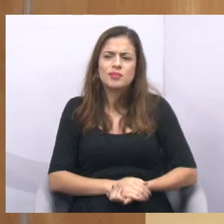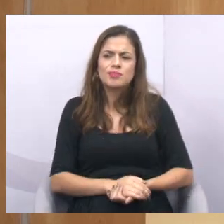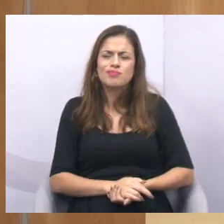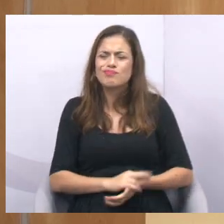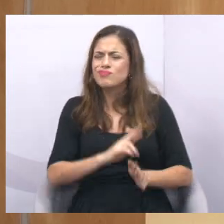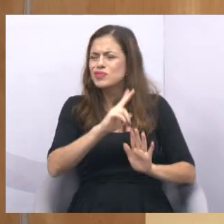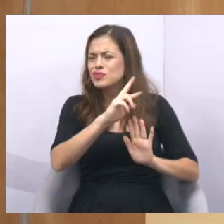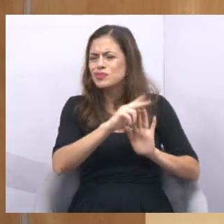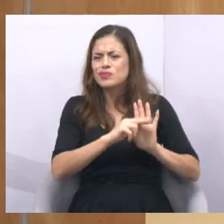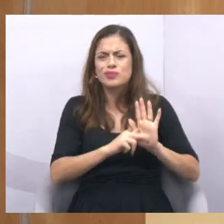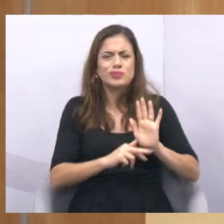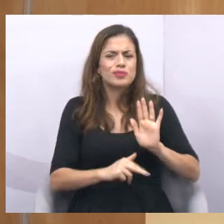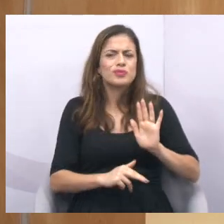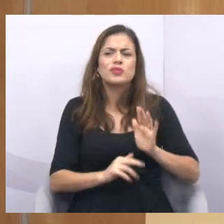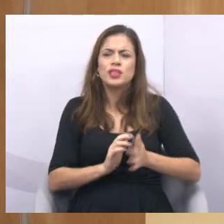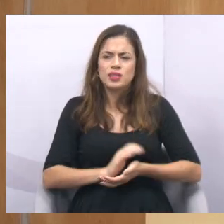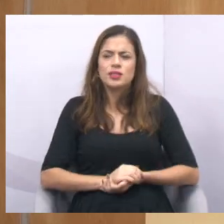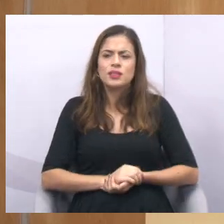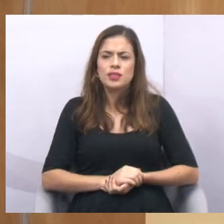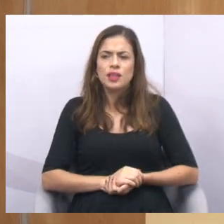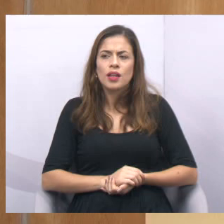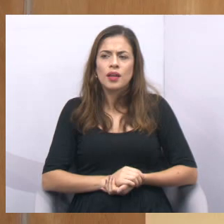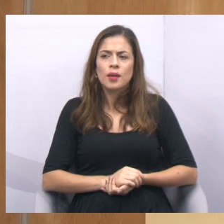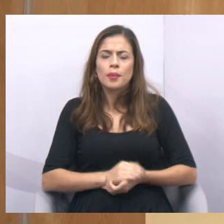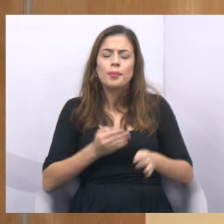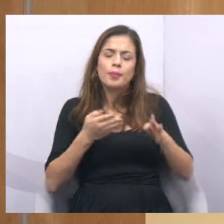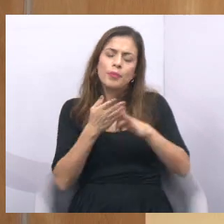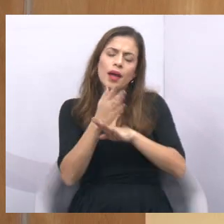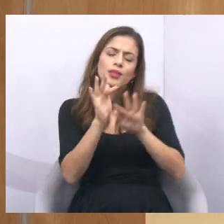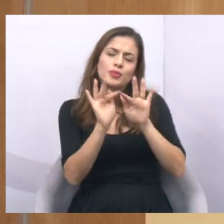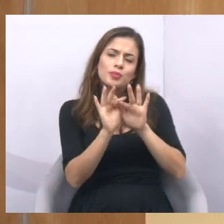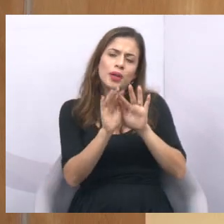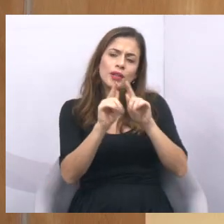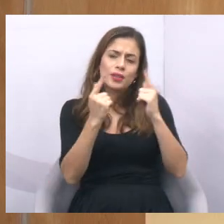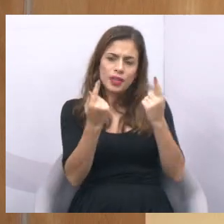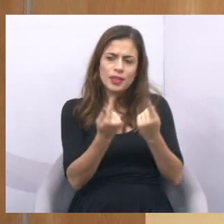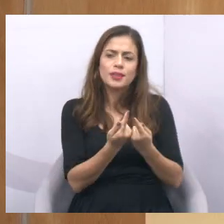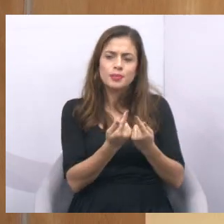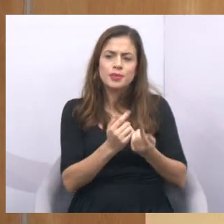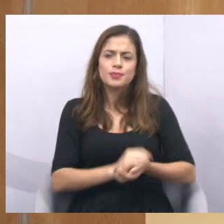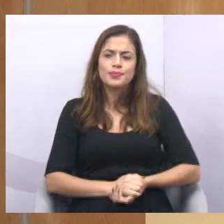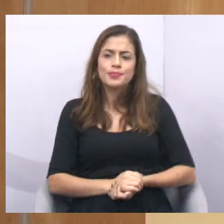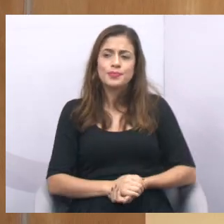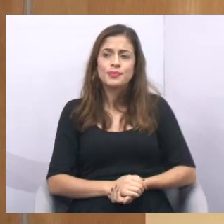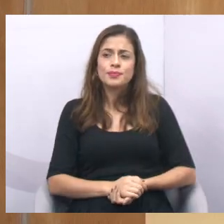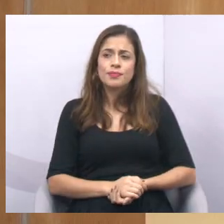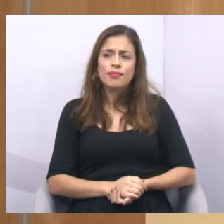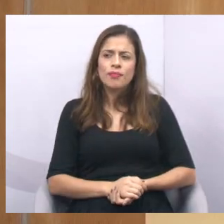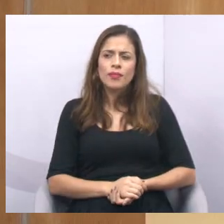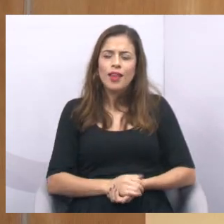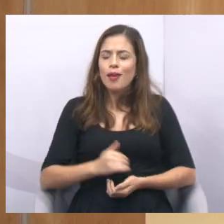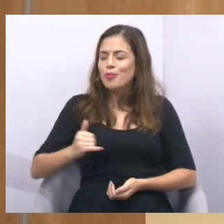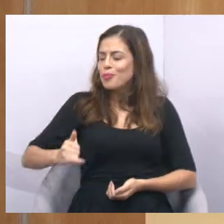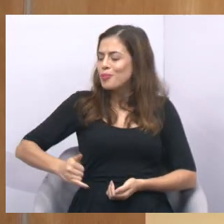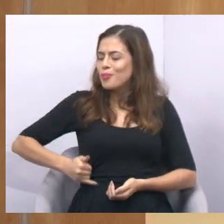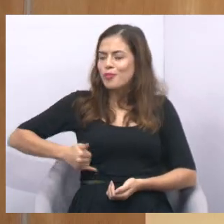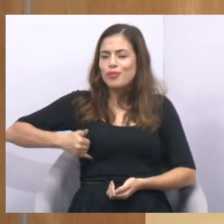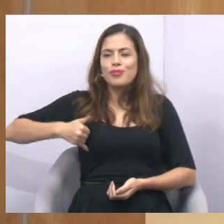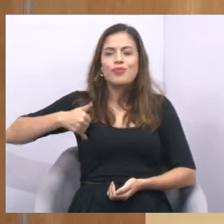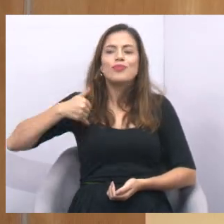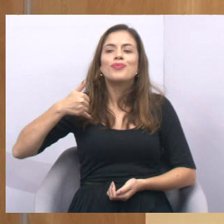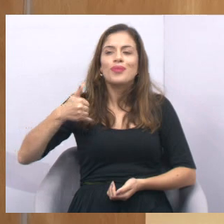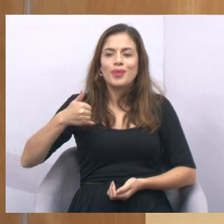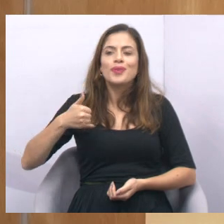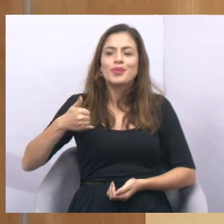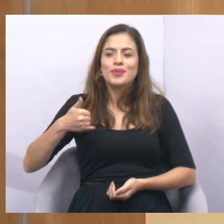citei, que fizeram parte dessa equipe. E ali era para nós um motivo de imenso orgulho,